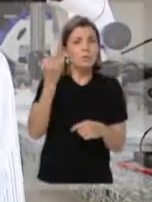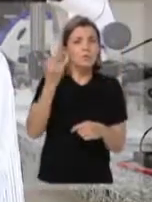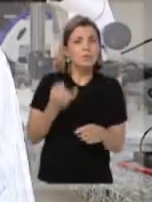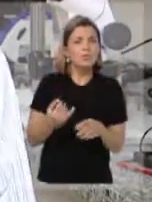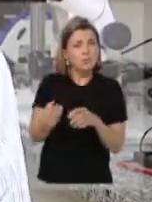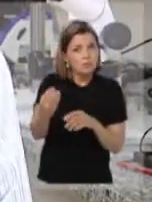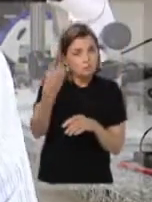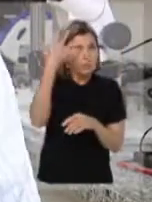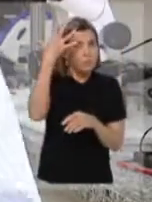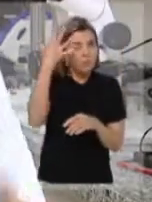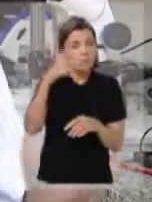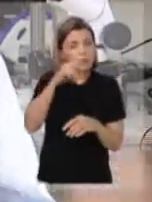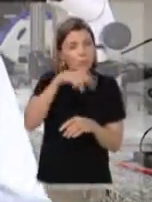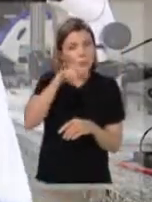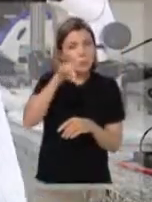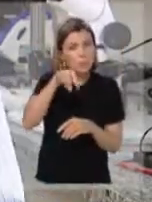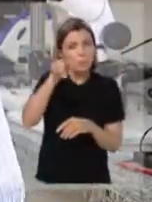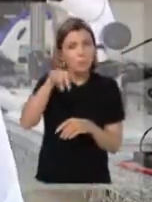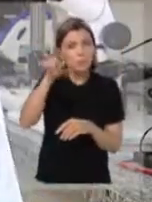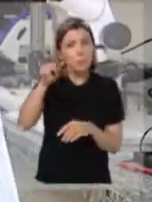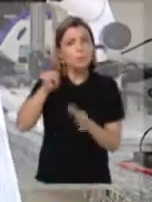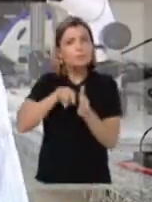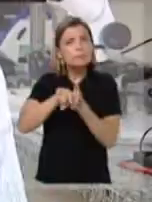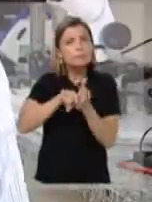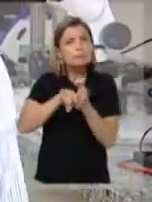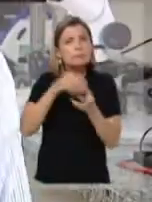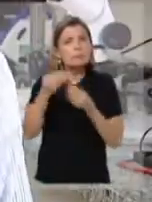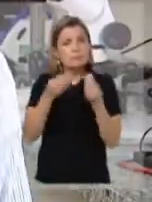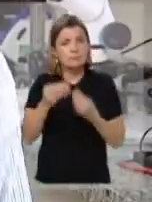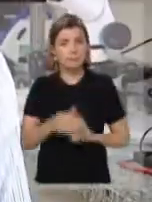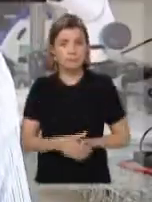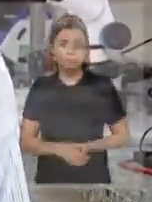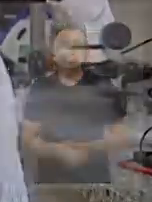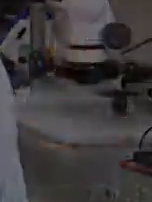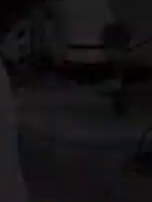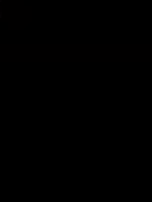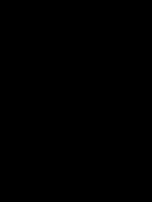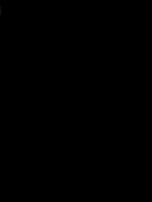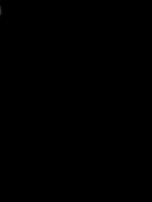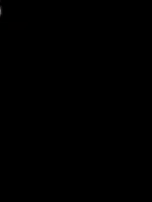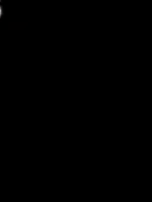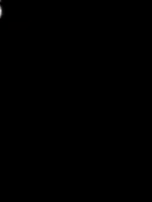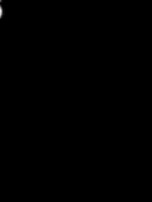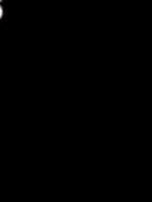invasiva, requer-se, na realidade, uma tecnologia invasiva.